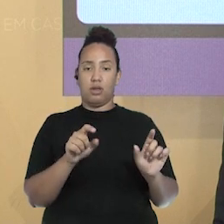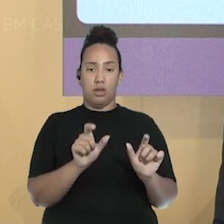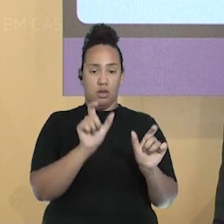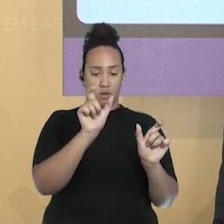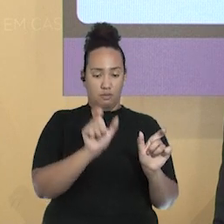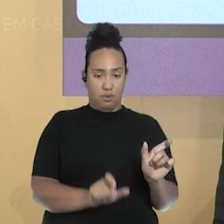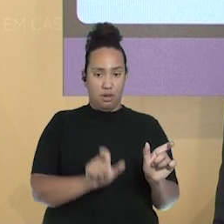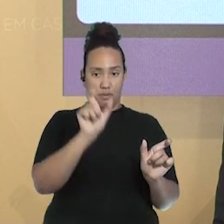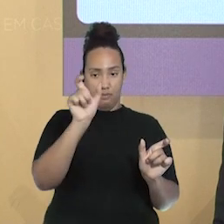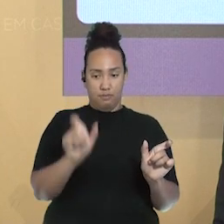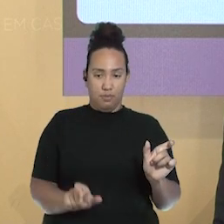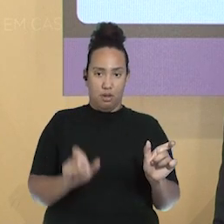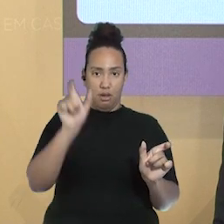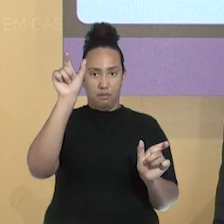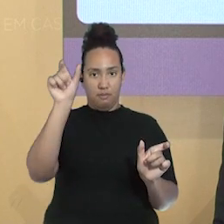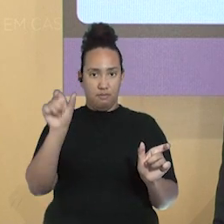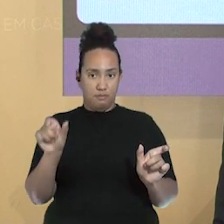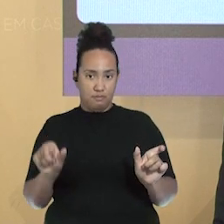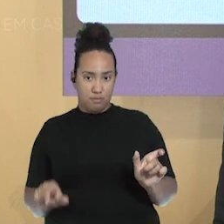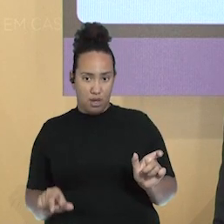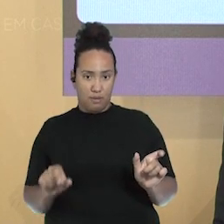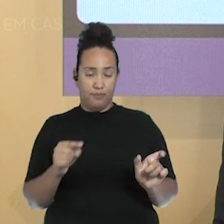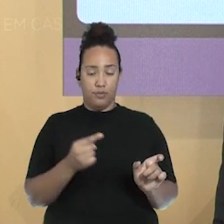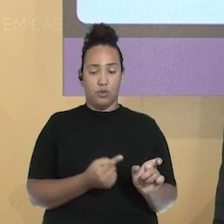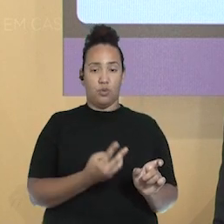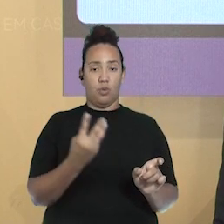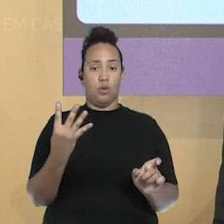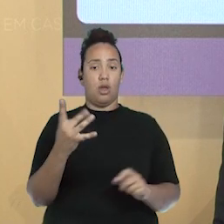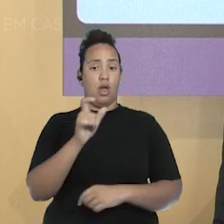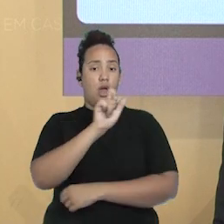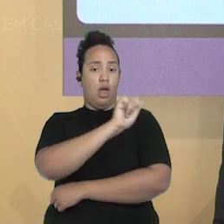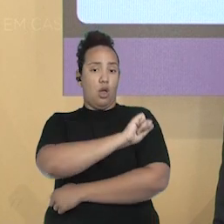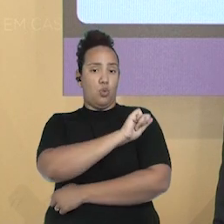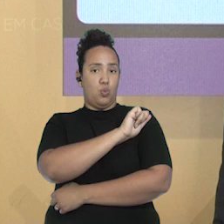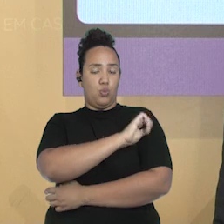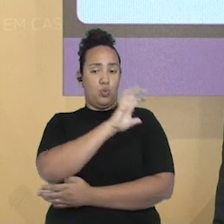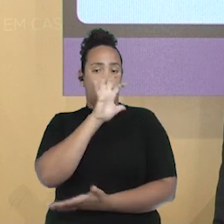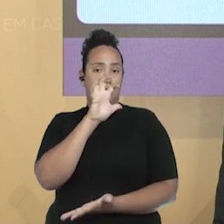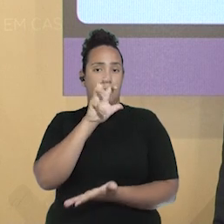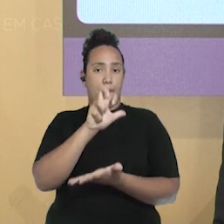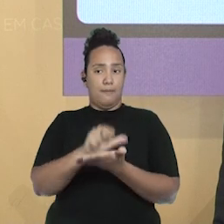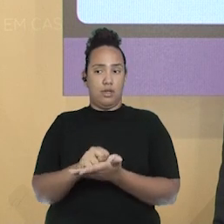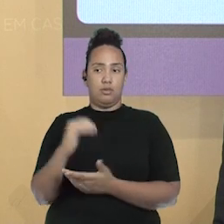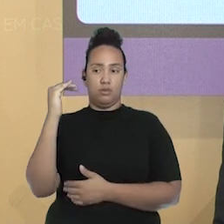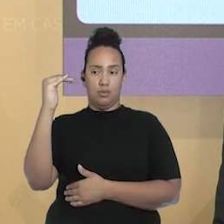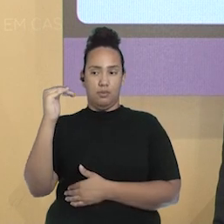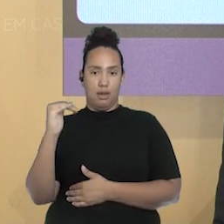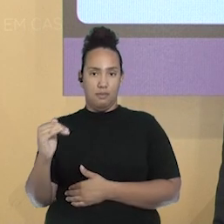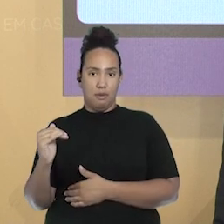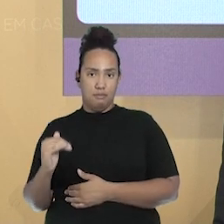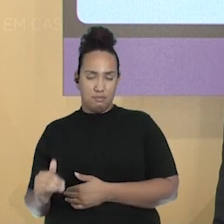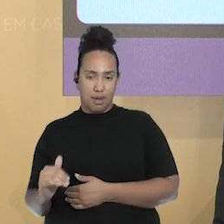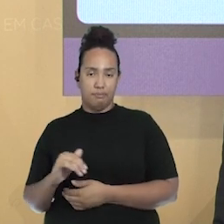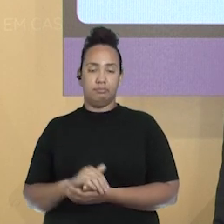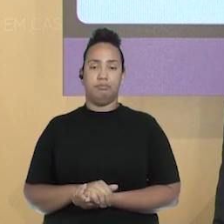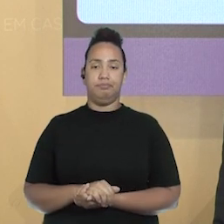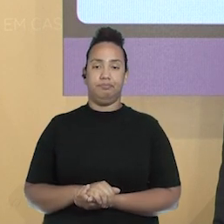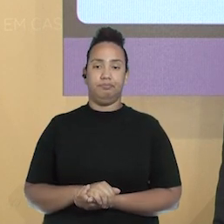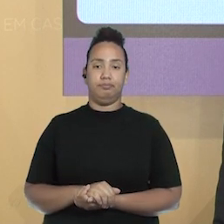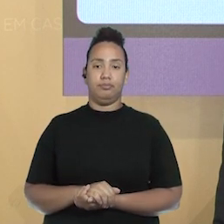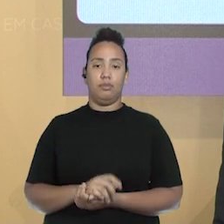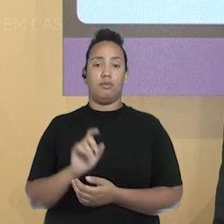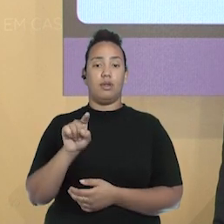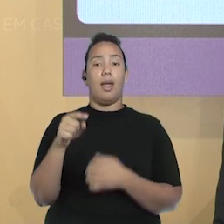na vertical a quantidade de alunos que realizaram matrícula em cada ano. E você precisa cruzar